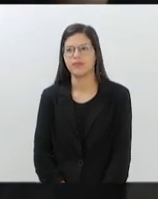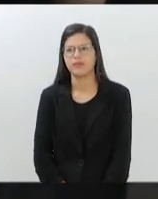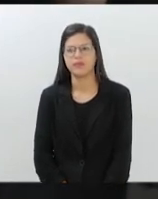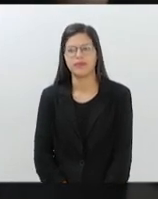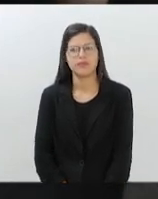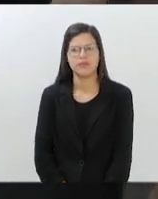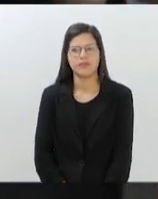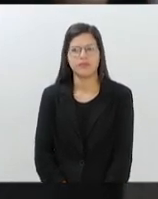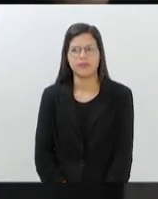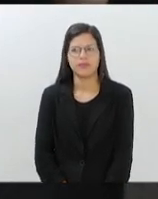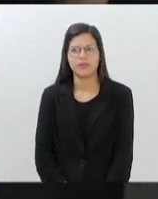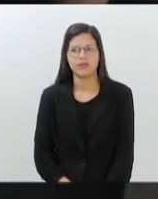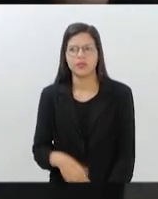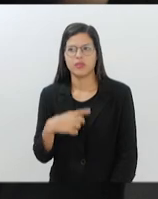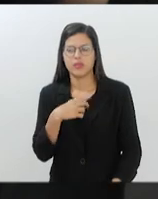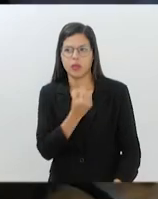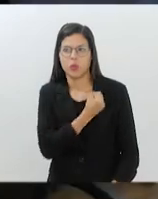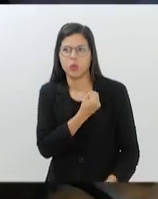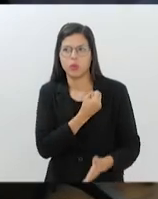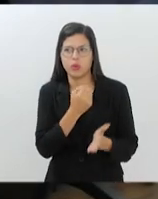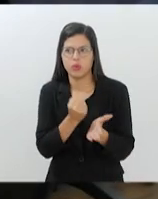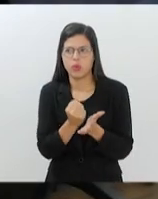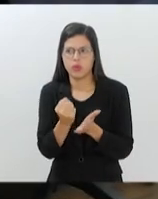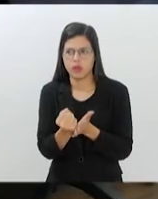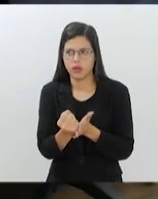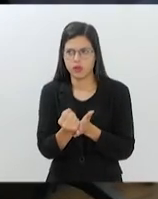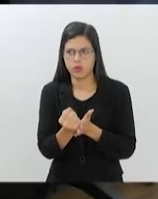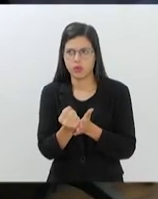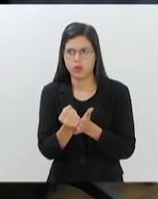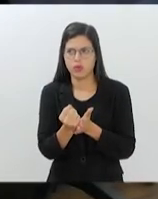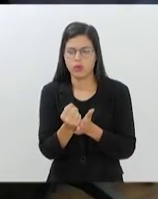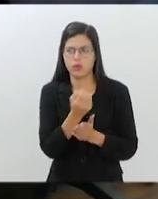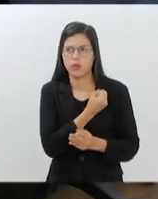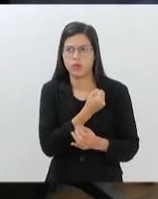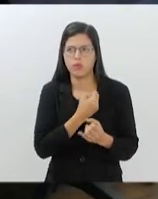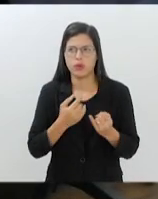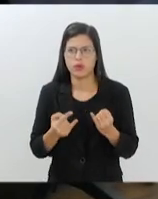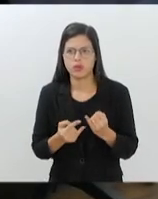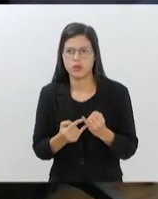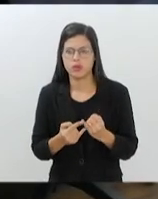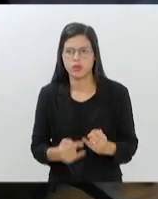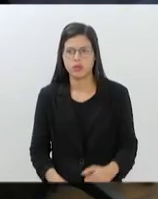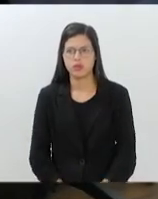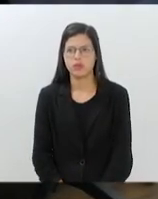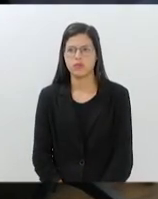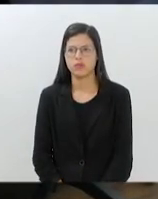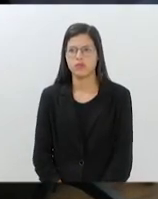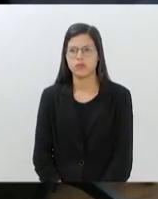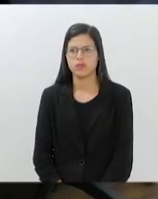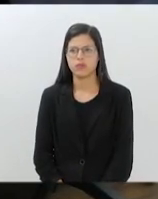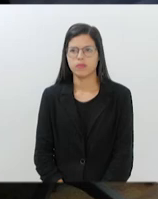ó tô com o número do contrato aqui é o número do sei que a gente precisa é o número do